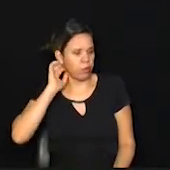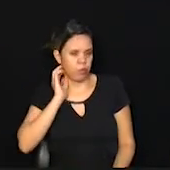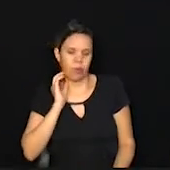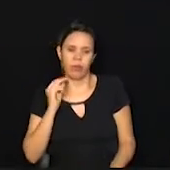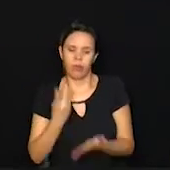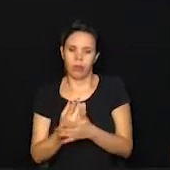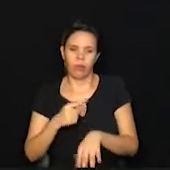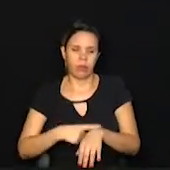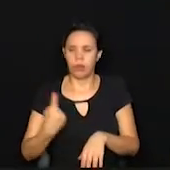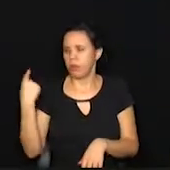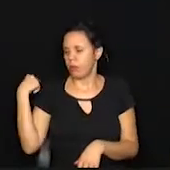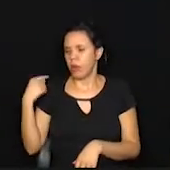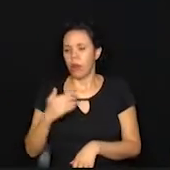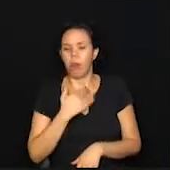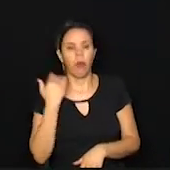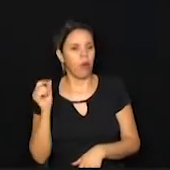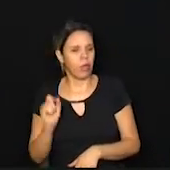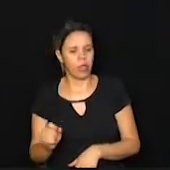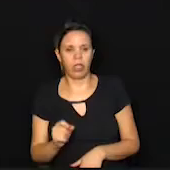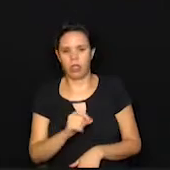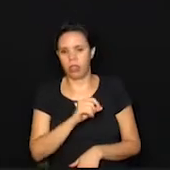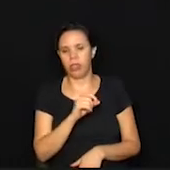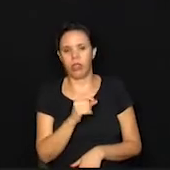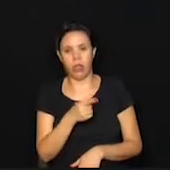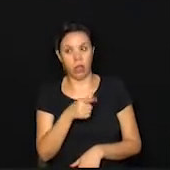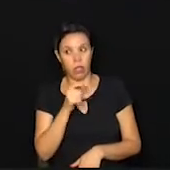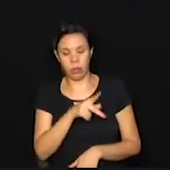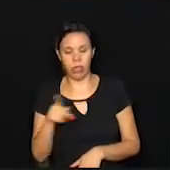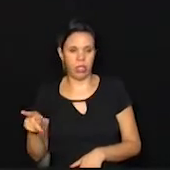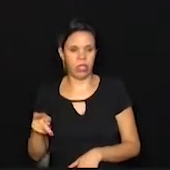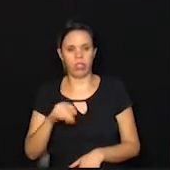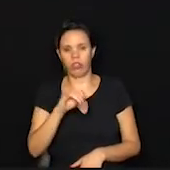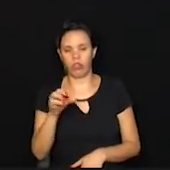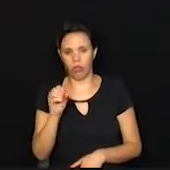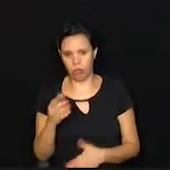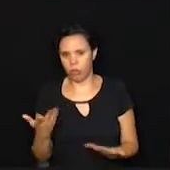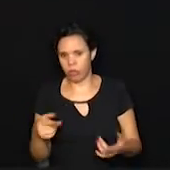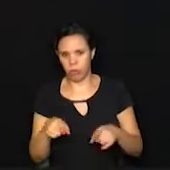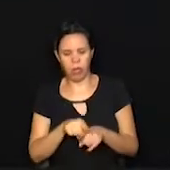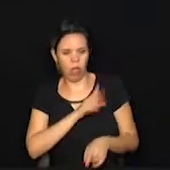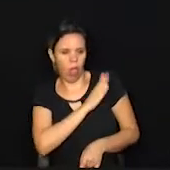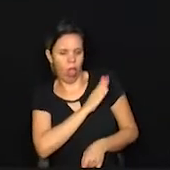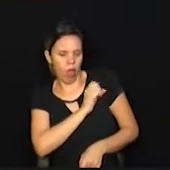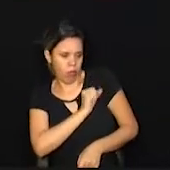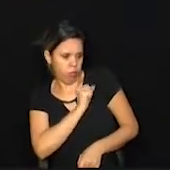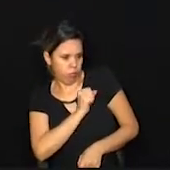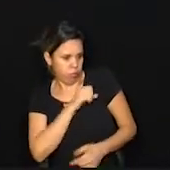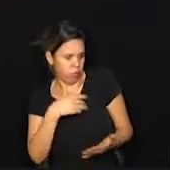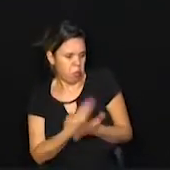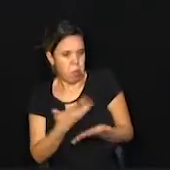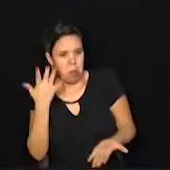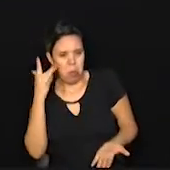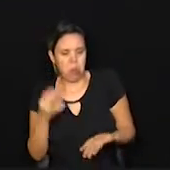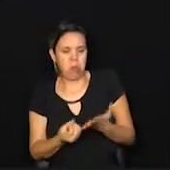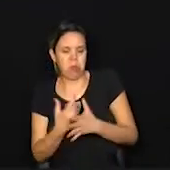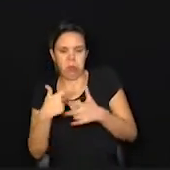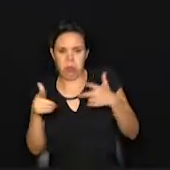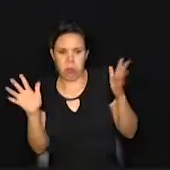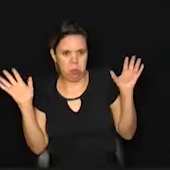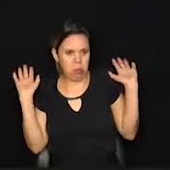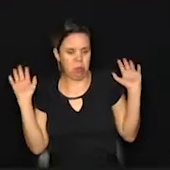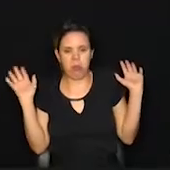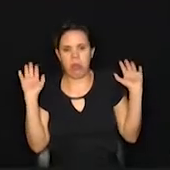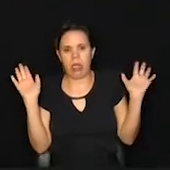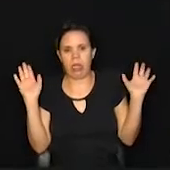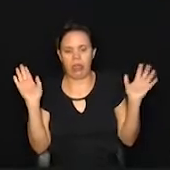nessa mesma época morre Olha que coincidência o João Goulart supostamente de um ataque cardíaco que até hoje a gente não sabe direito o que que aconteceu